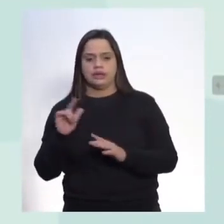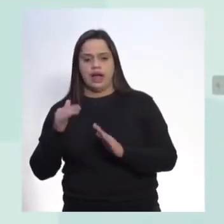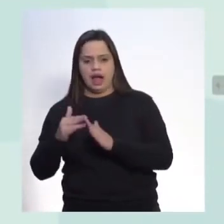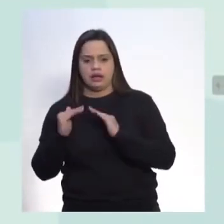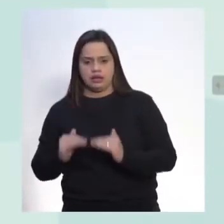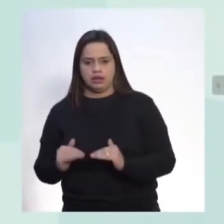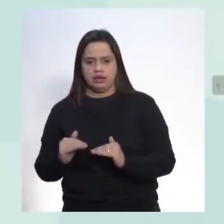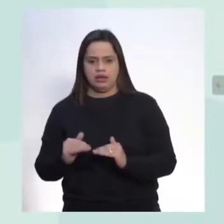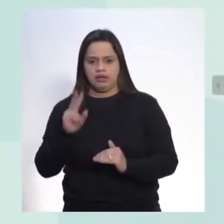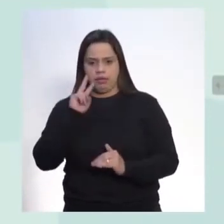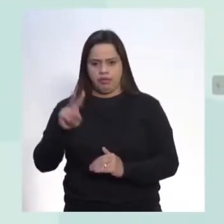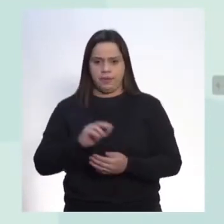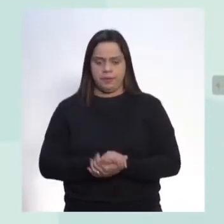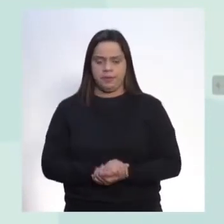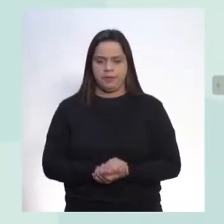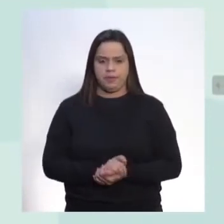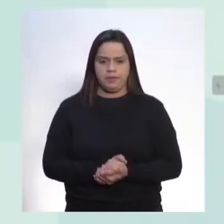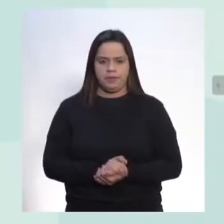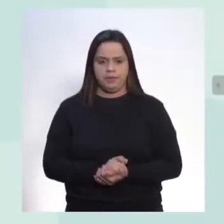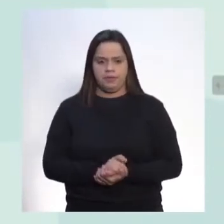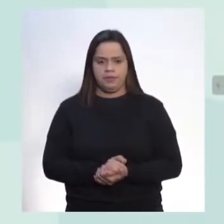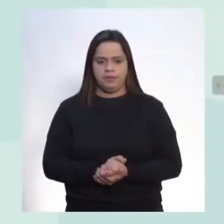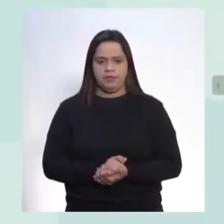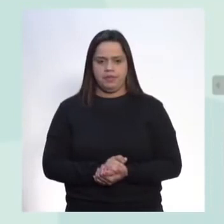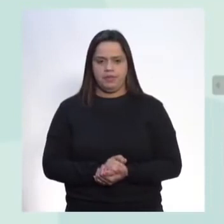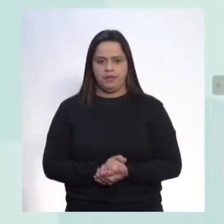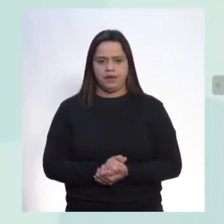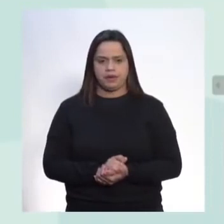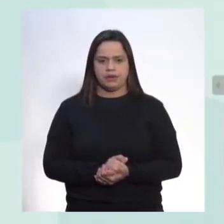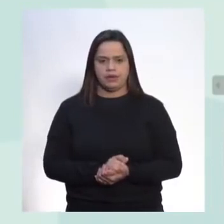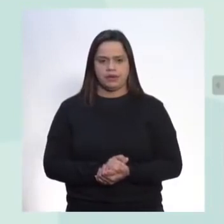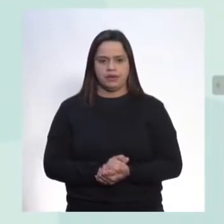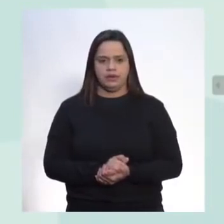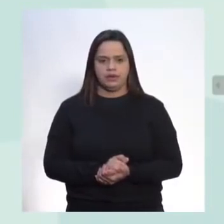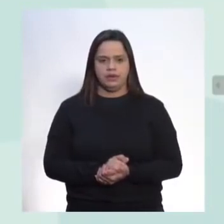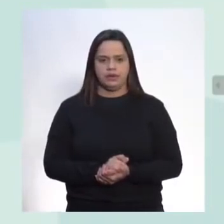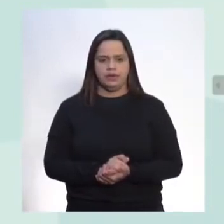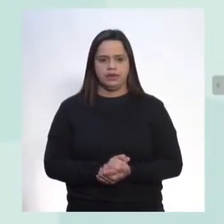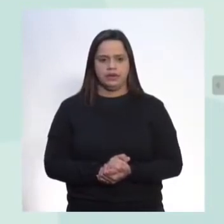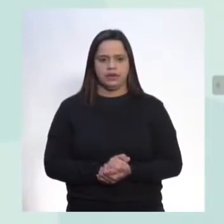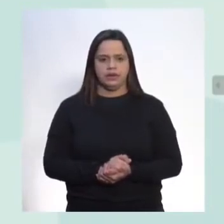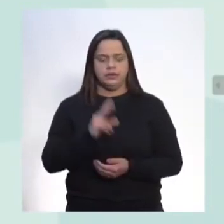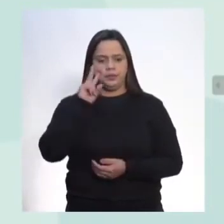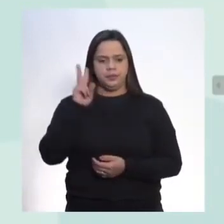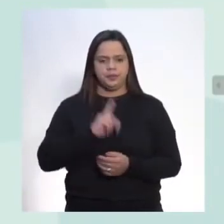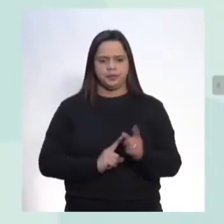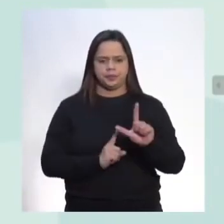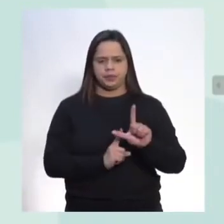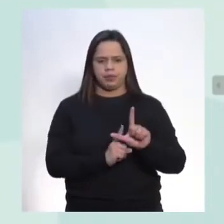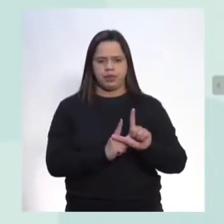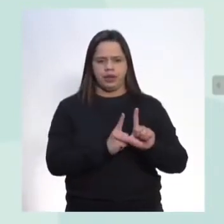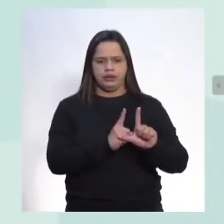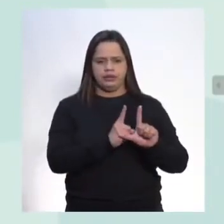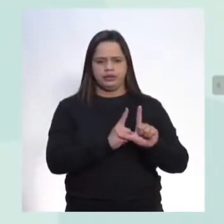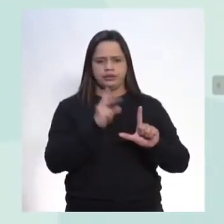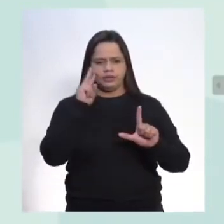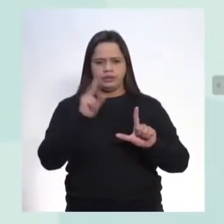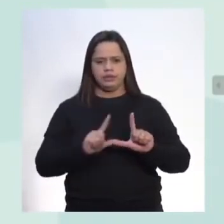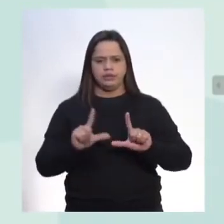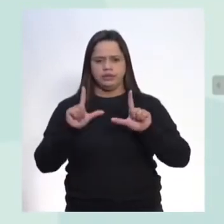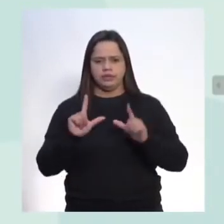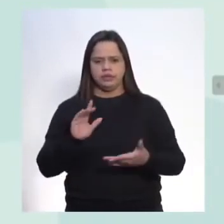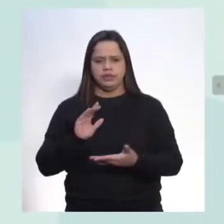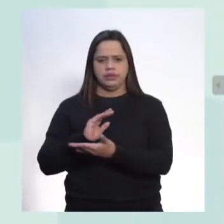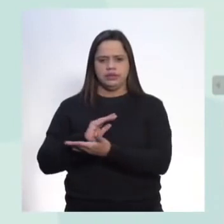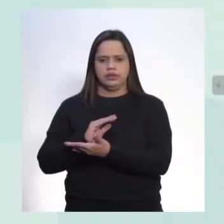Olha lá, -3. o menos 1, eu indo lá para o lugar errado. Tudo bem? Ó, o menos 1, tá ok? Perceba que eu projetei primeiro no x,